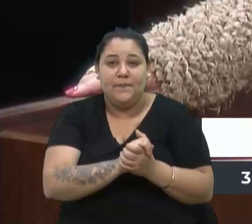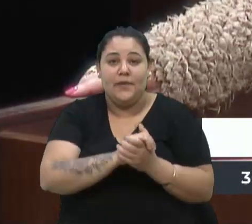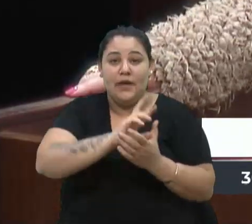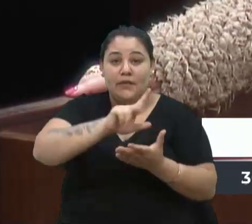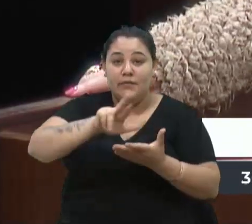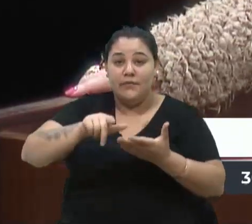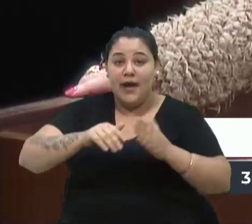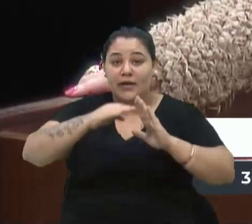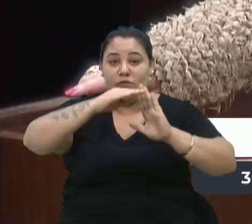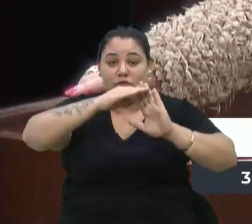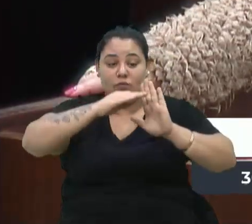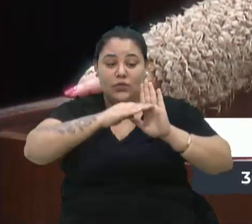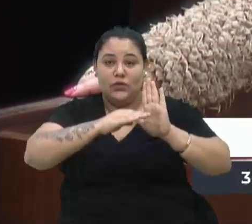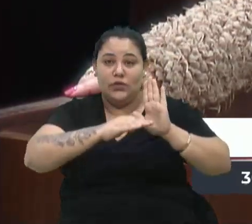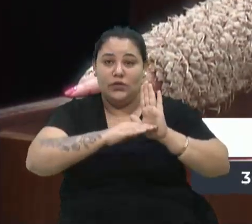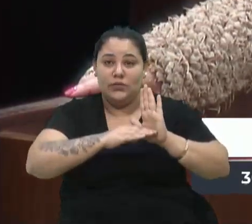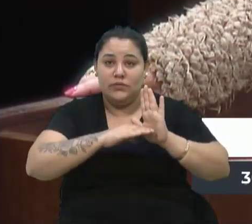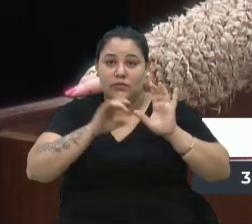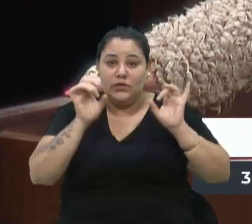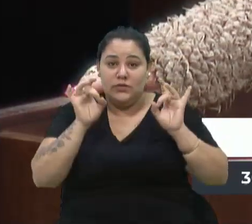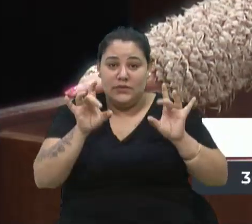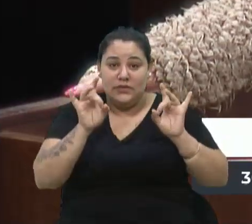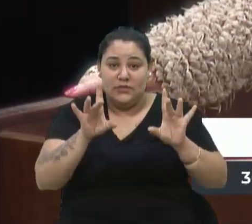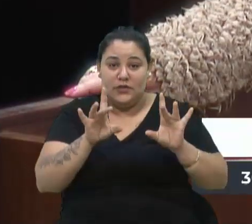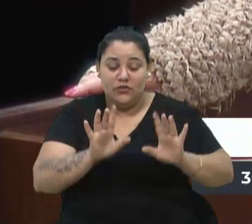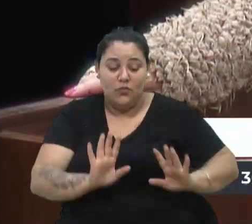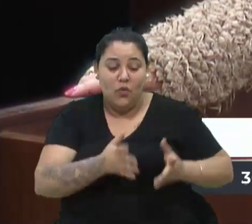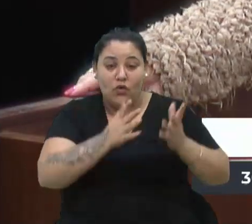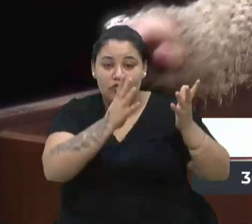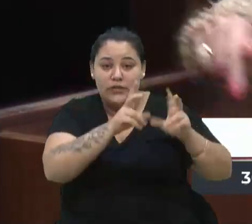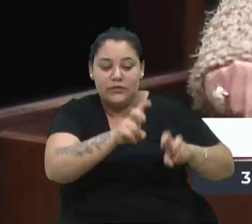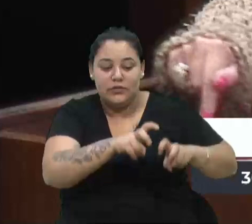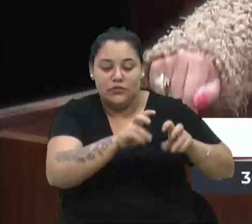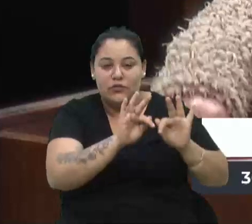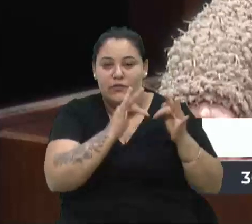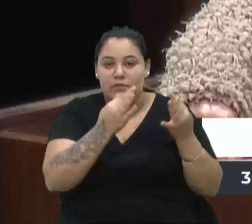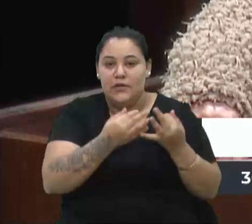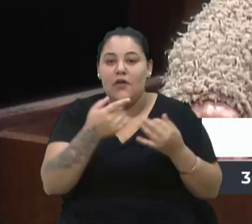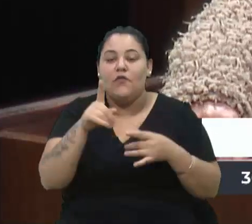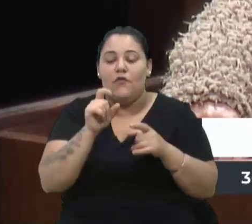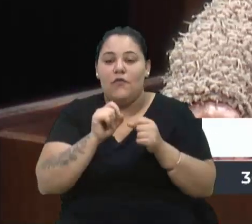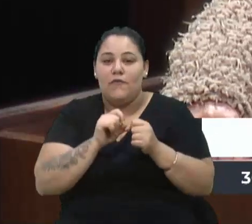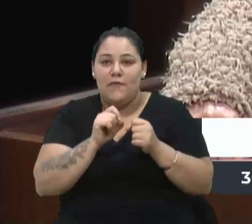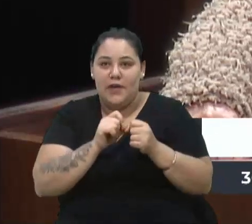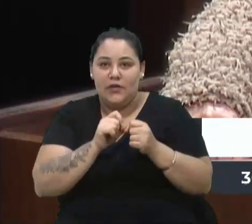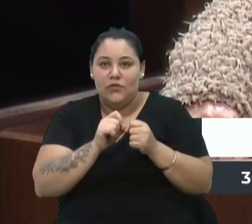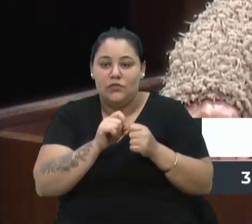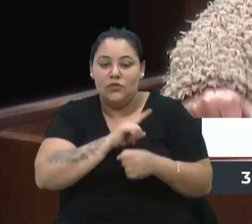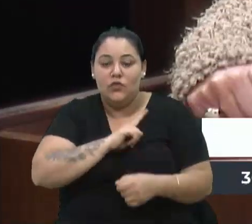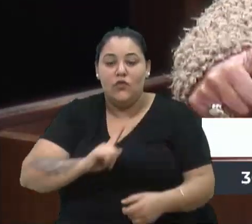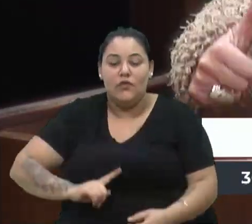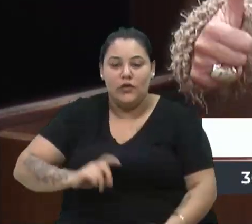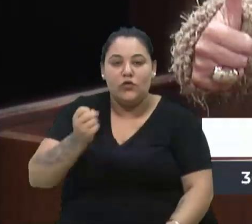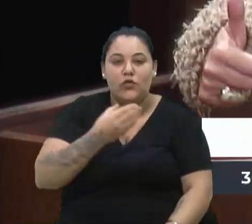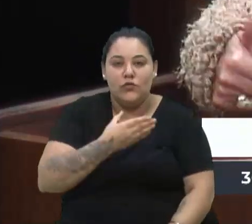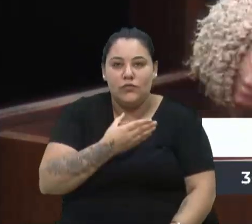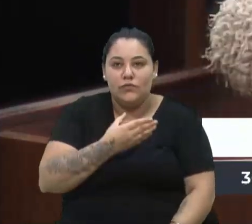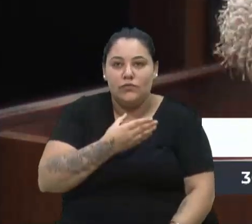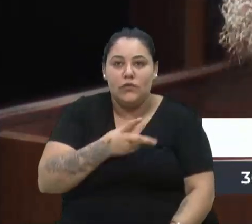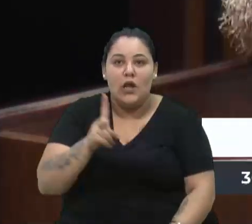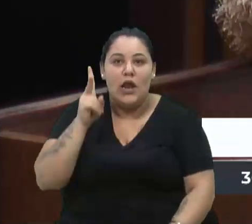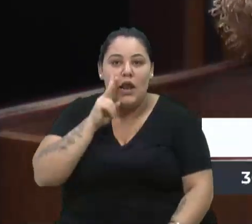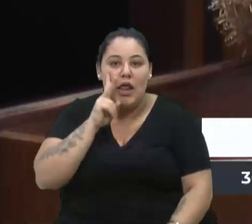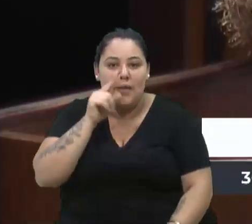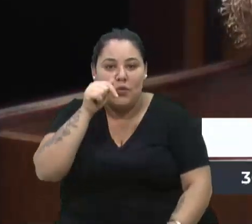vários programas, especialmente de incentivo à agricultura familiar, foram feitos no atual governo. Relembro